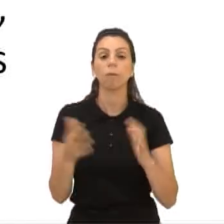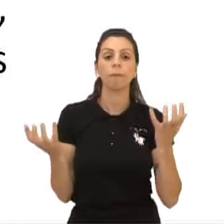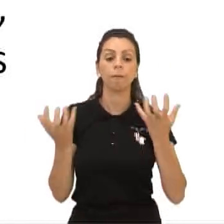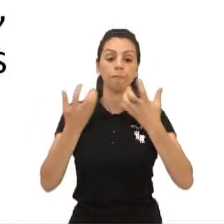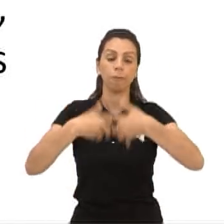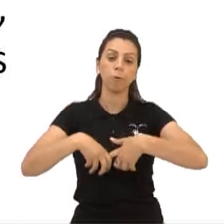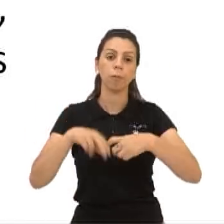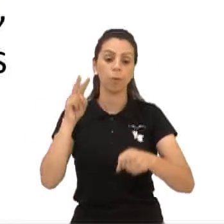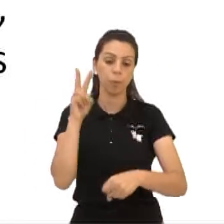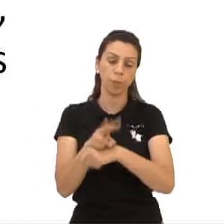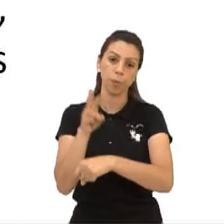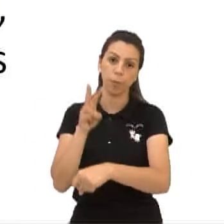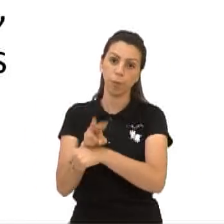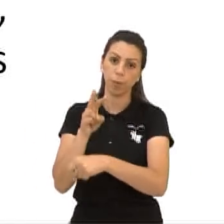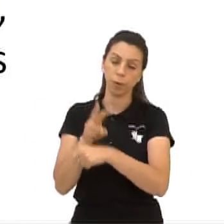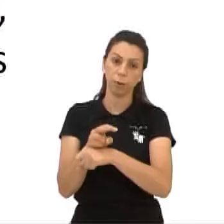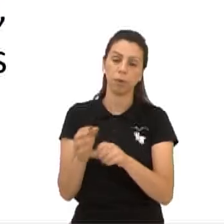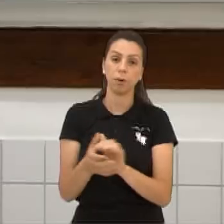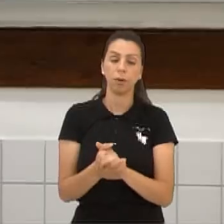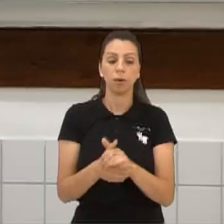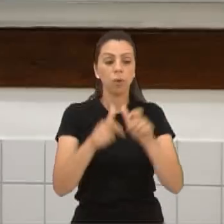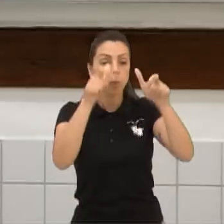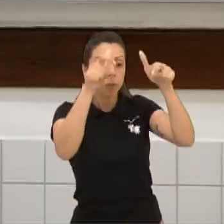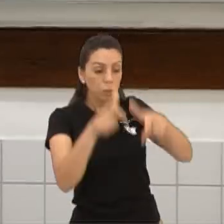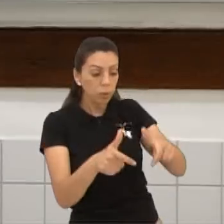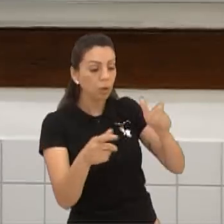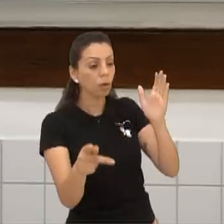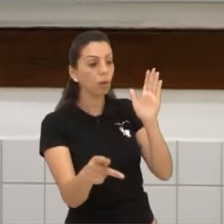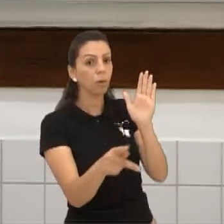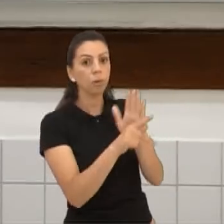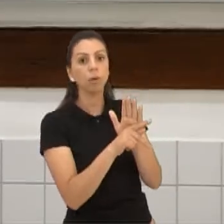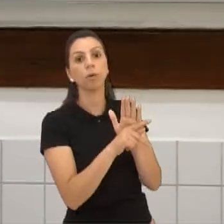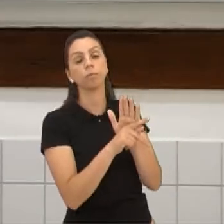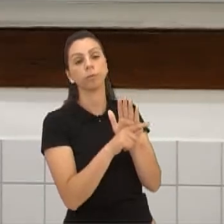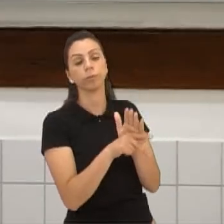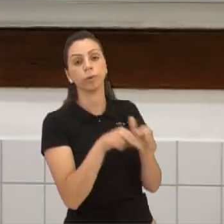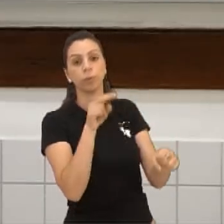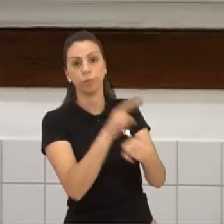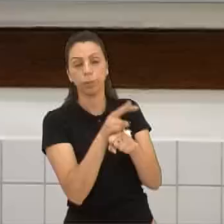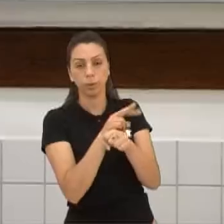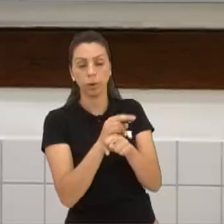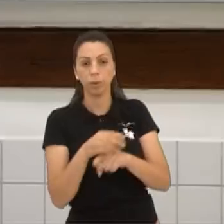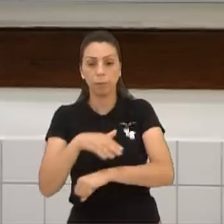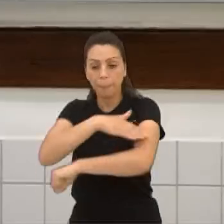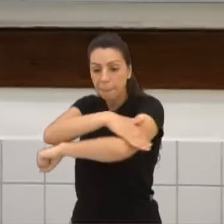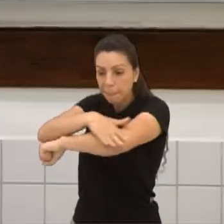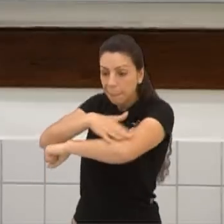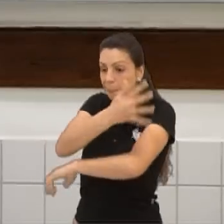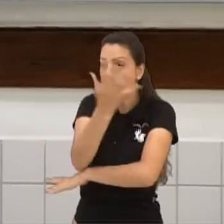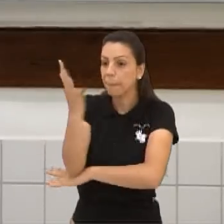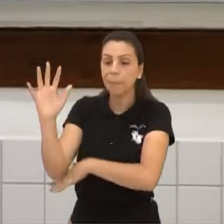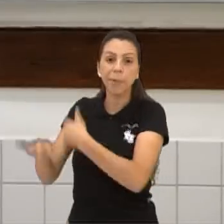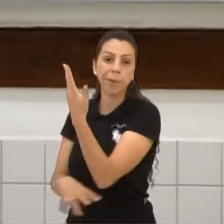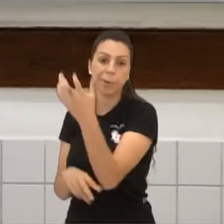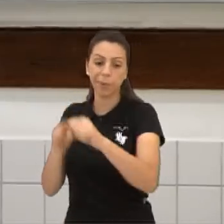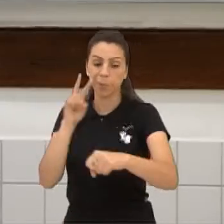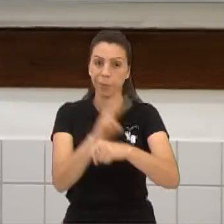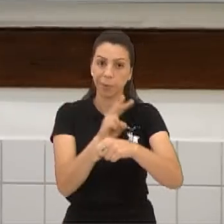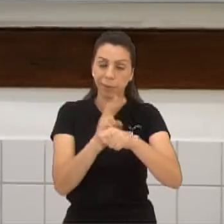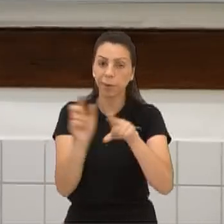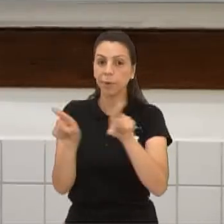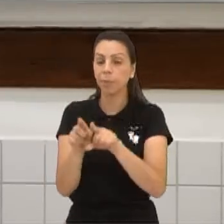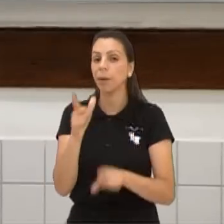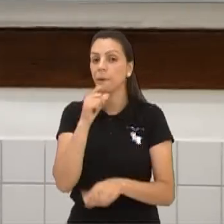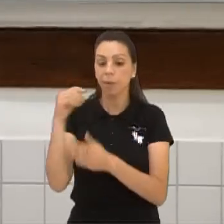função cuidarmos lá das unidades de conservação, cuidarmos dos nossos parques, cuidarmos dos nossos